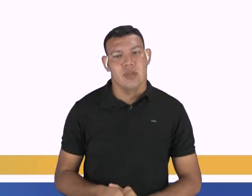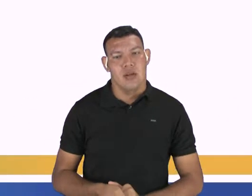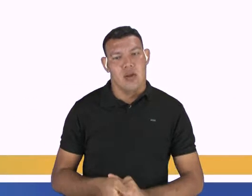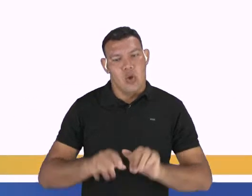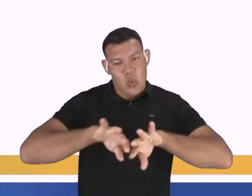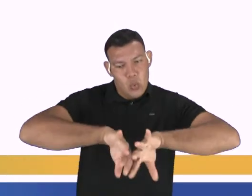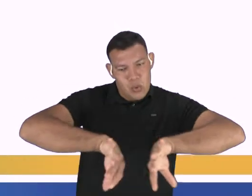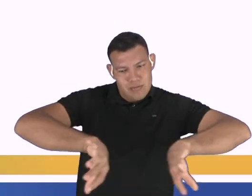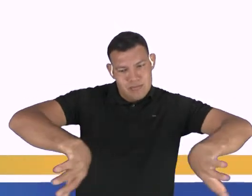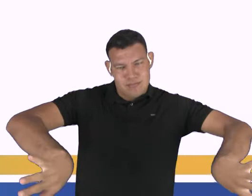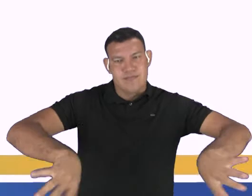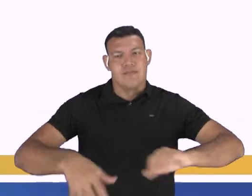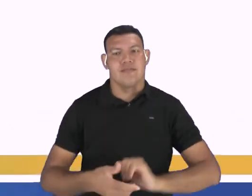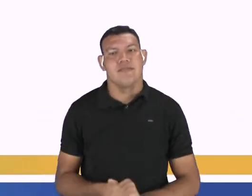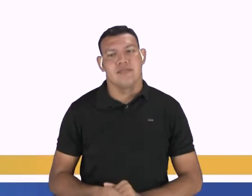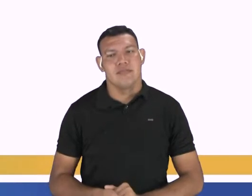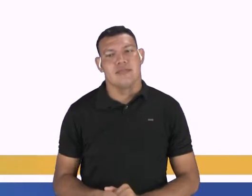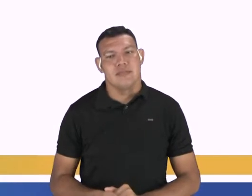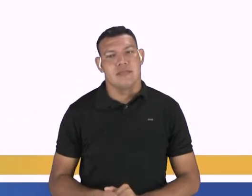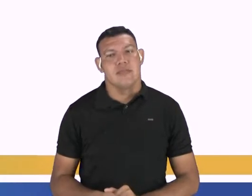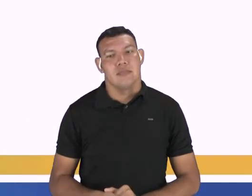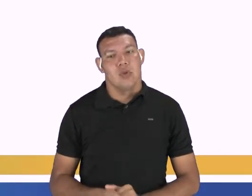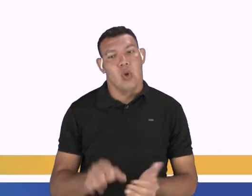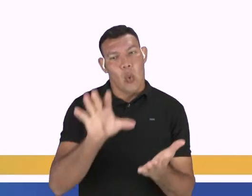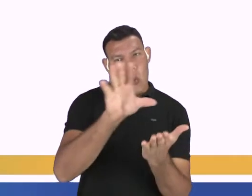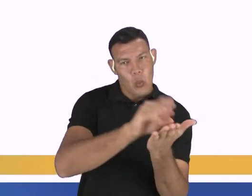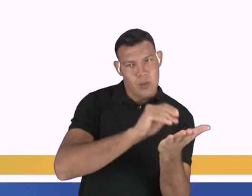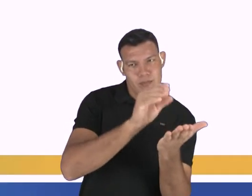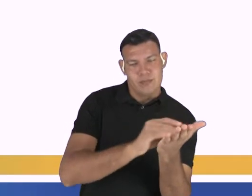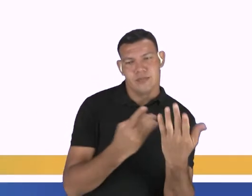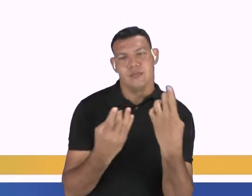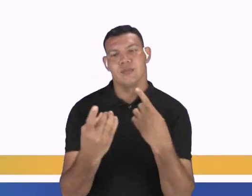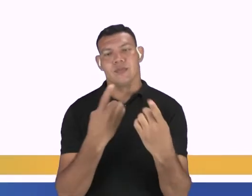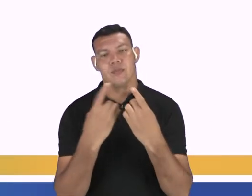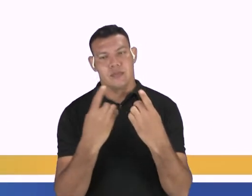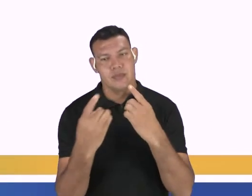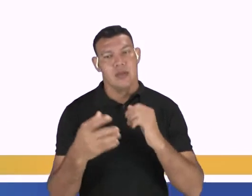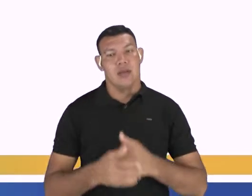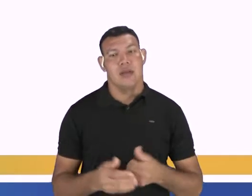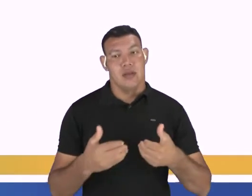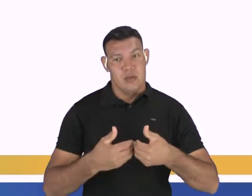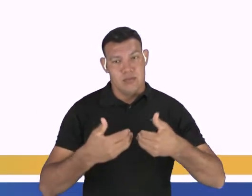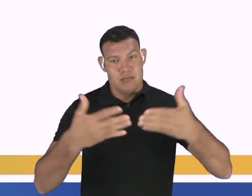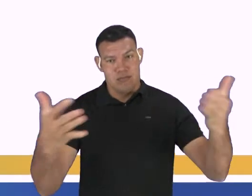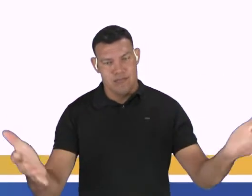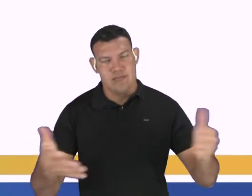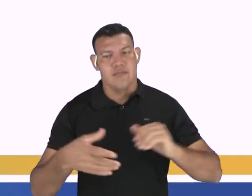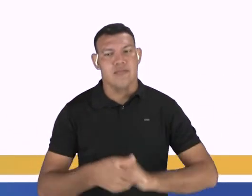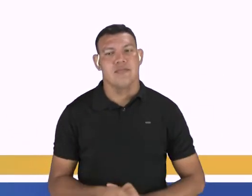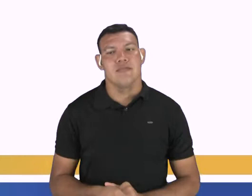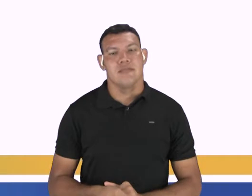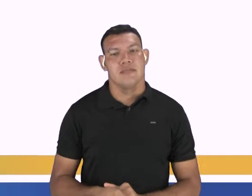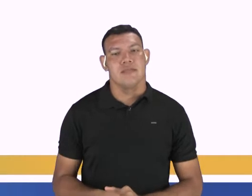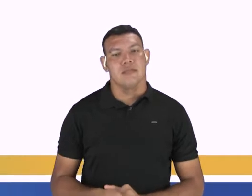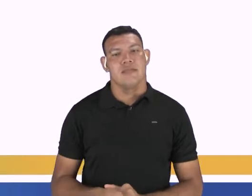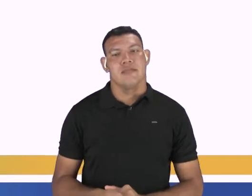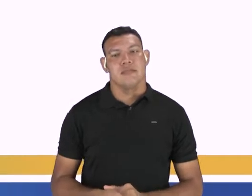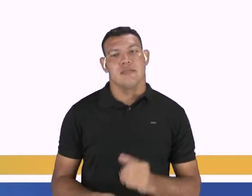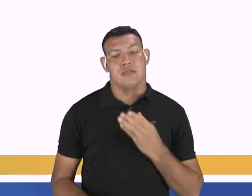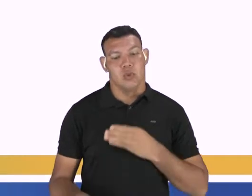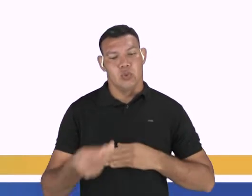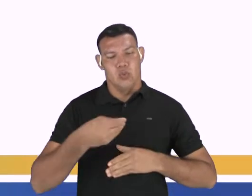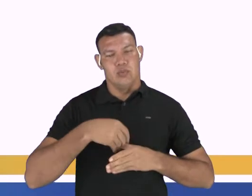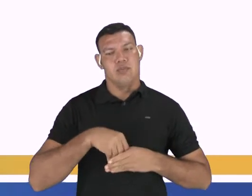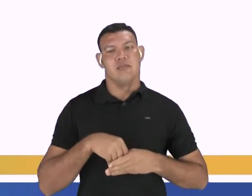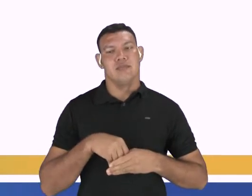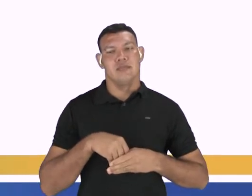dissonância de réplicas do diálogo, aberto com as réplicas do diálogo interior dos heróis.